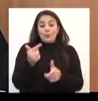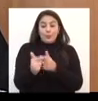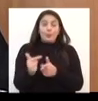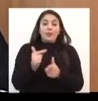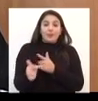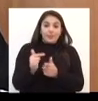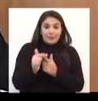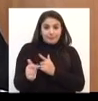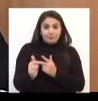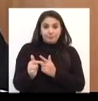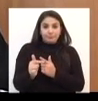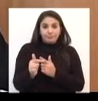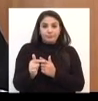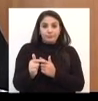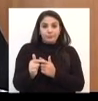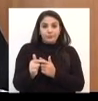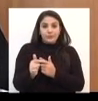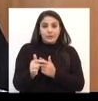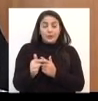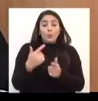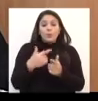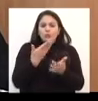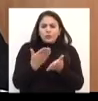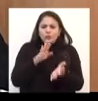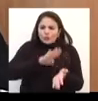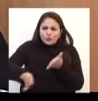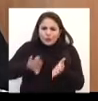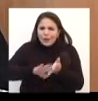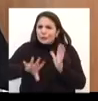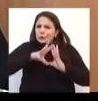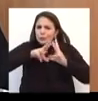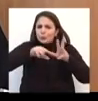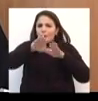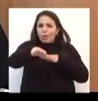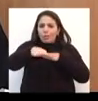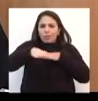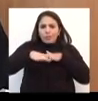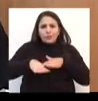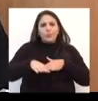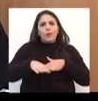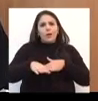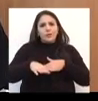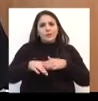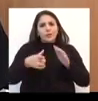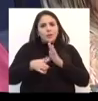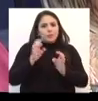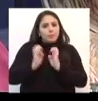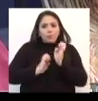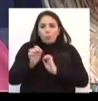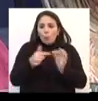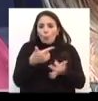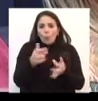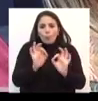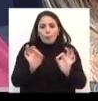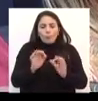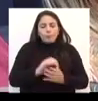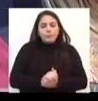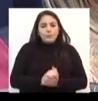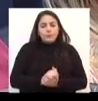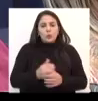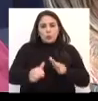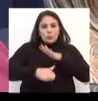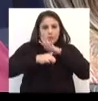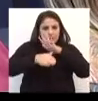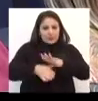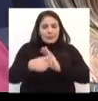impacto que o estacionamento causou nas grandes empresas ali. O líder